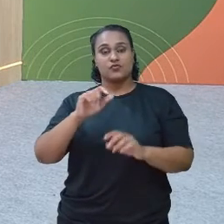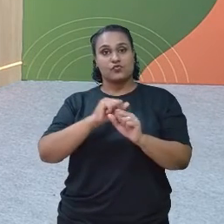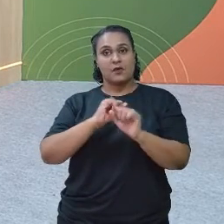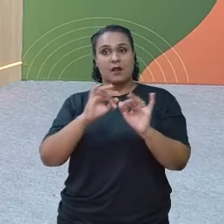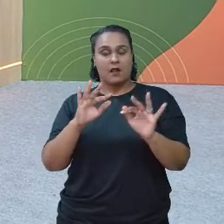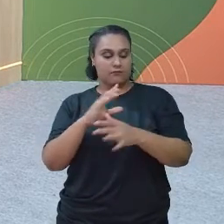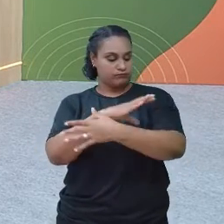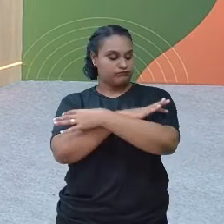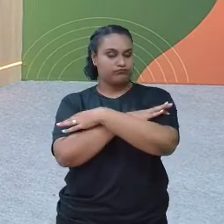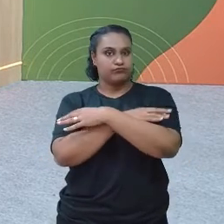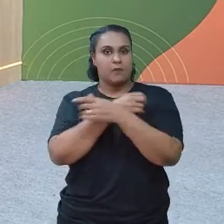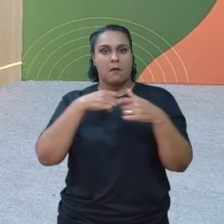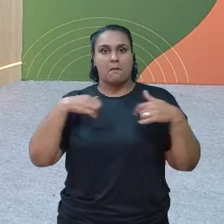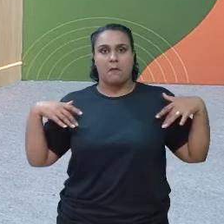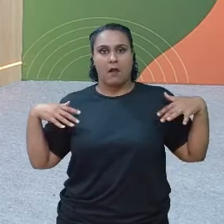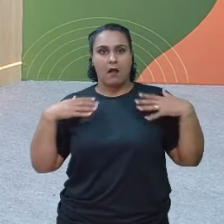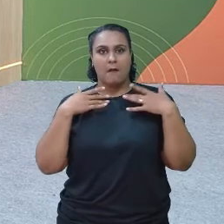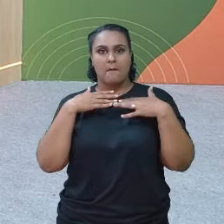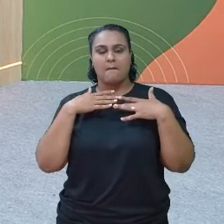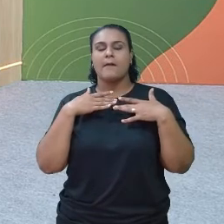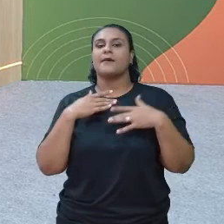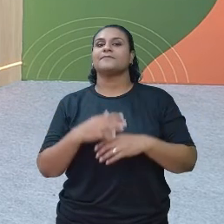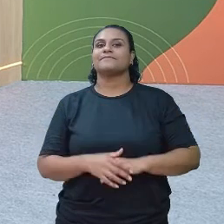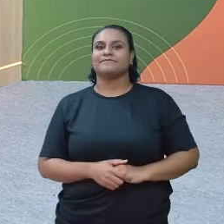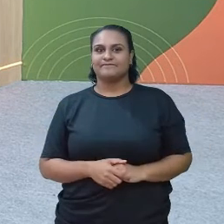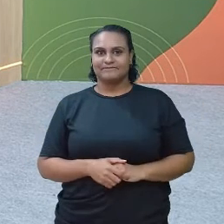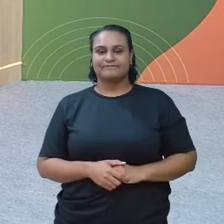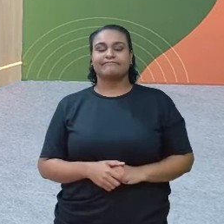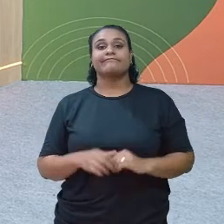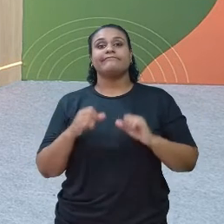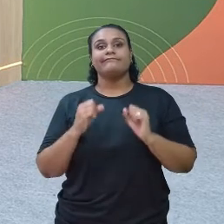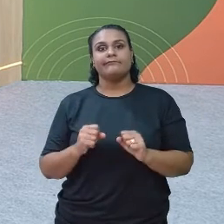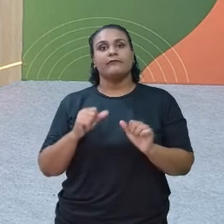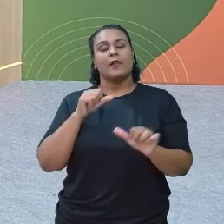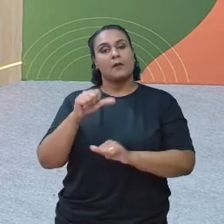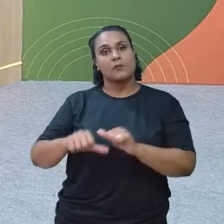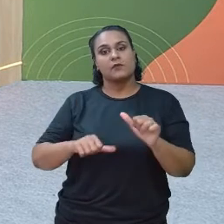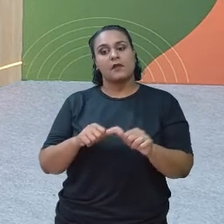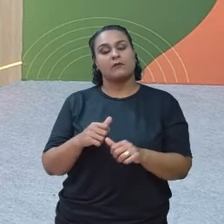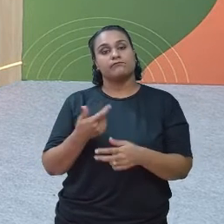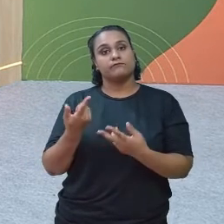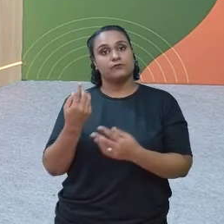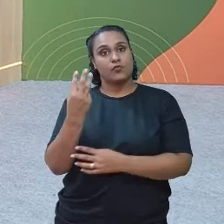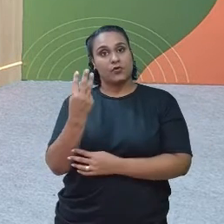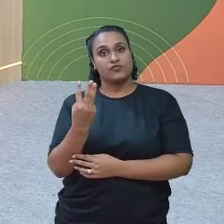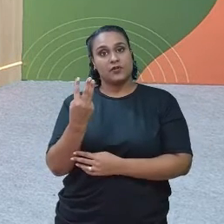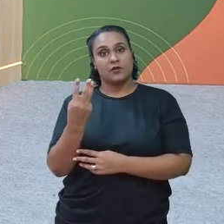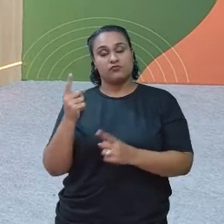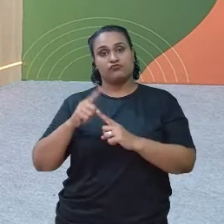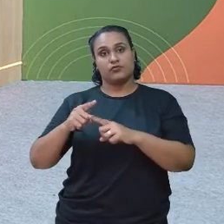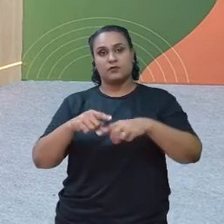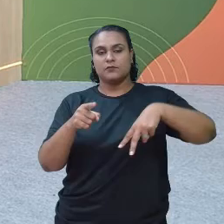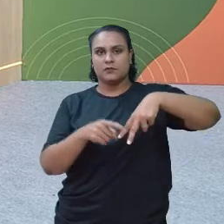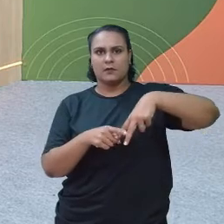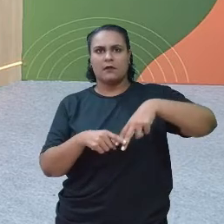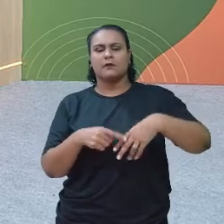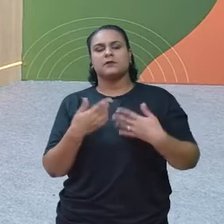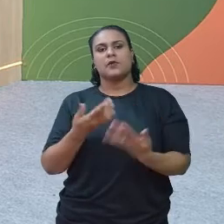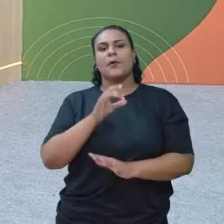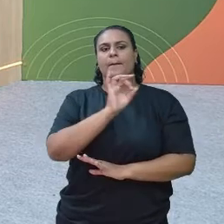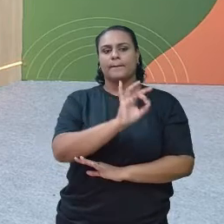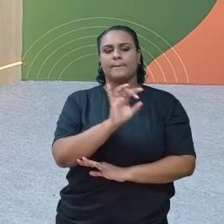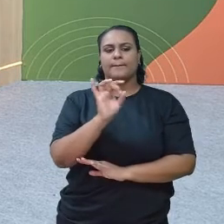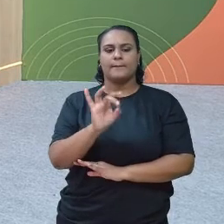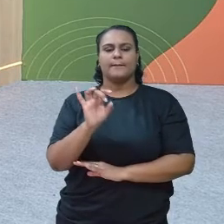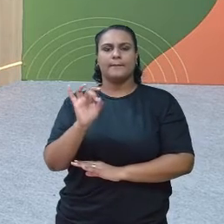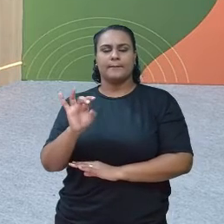a gola e a manga mais escura, ela poderia variar com essas 3 calças, com essa outra blusa também, ou seja,